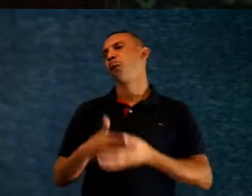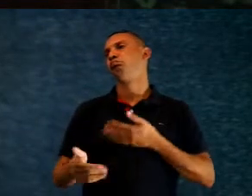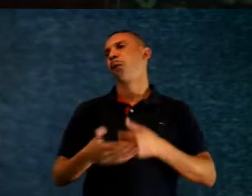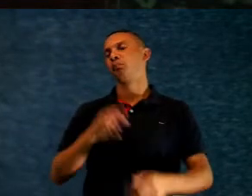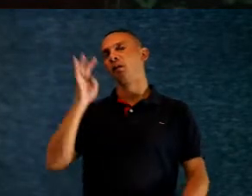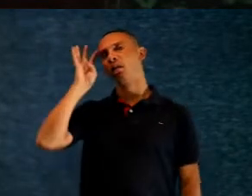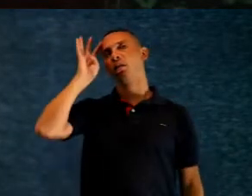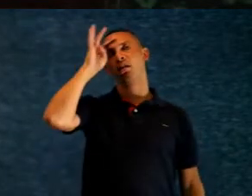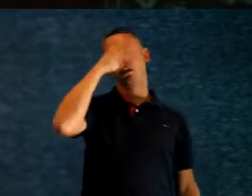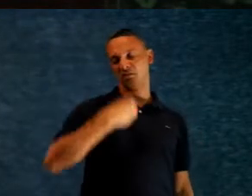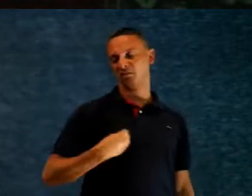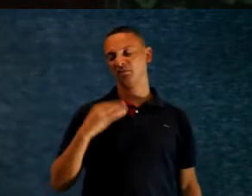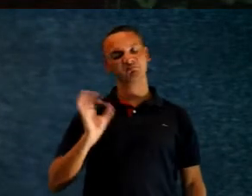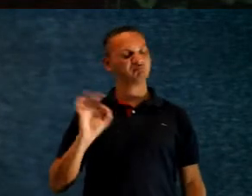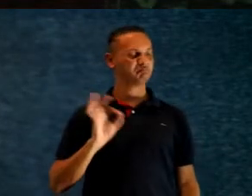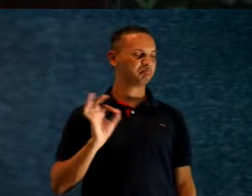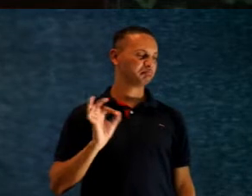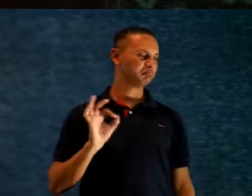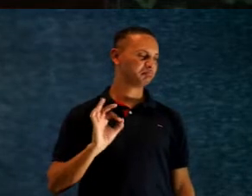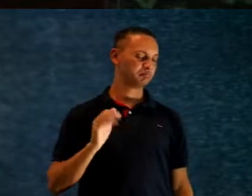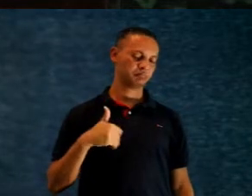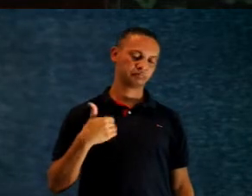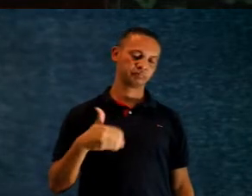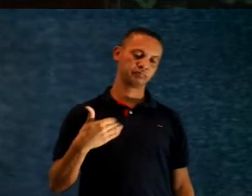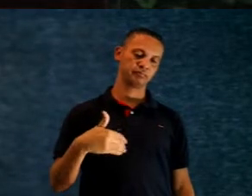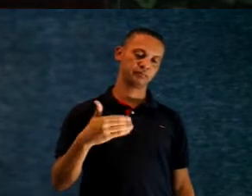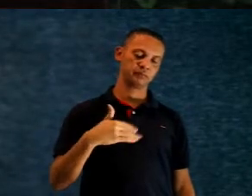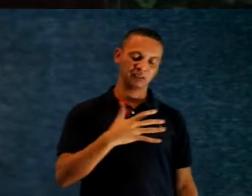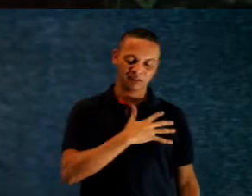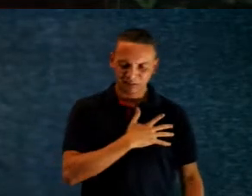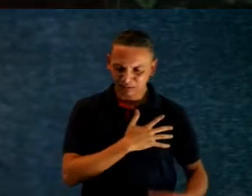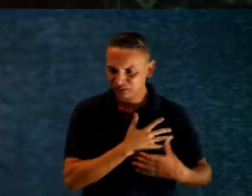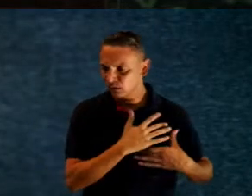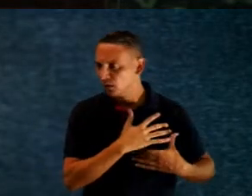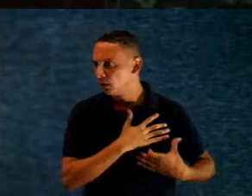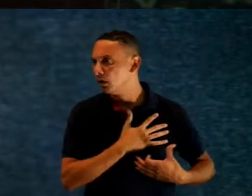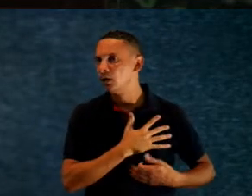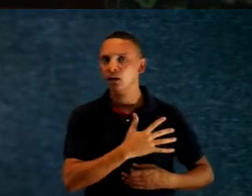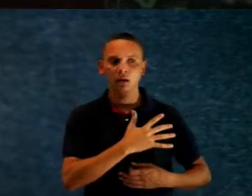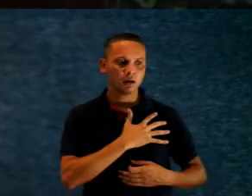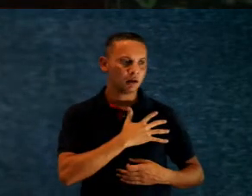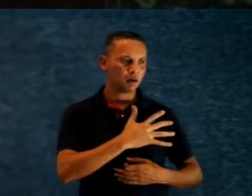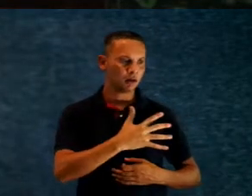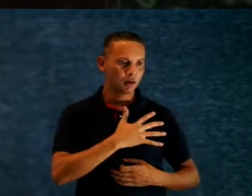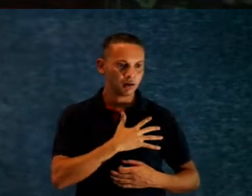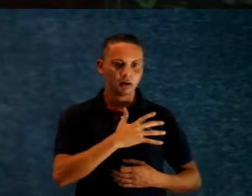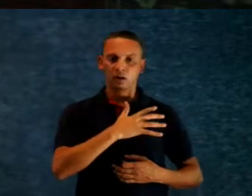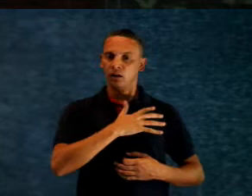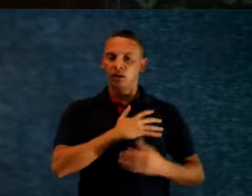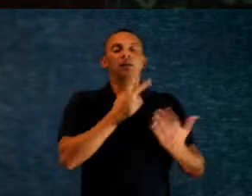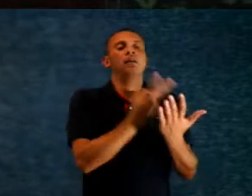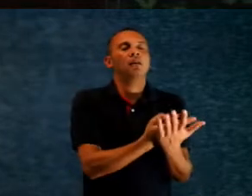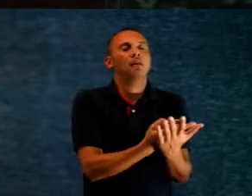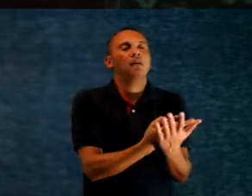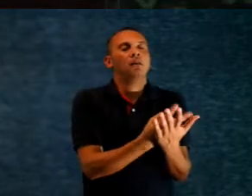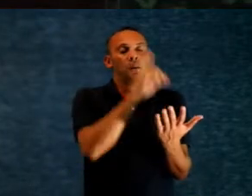não me interessa mais viver. E aí sobreveio um segundo infarto, muito sério, ele foi internado, e o